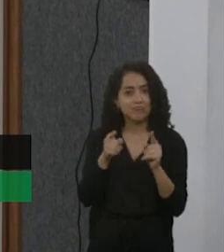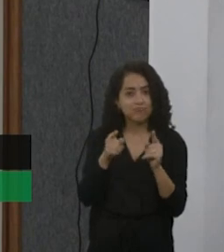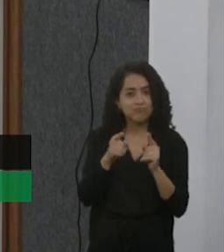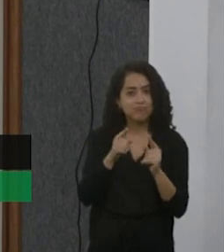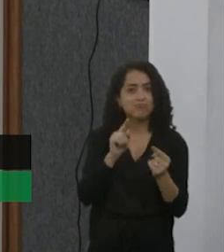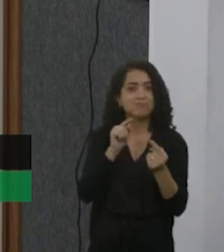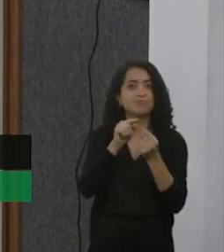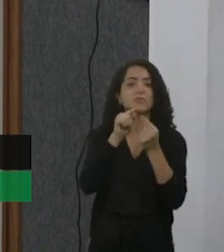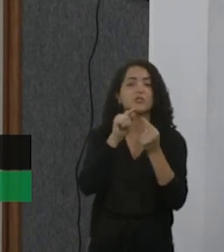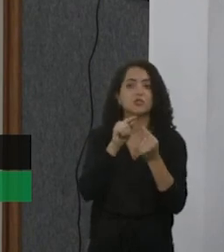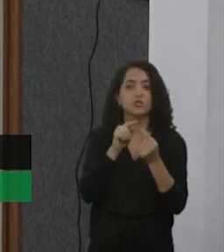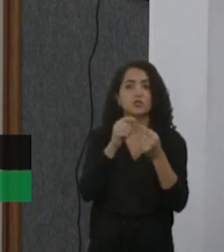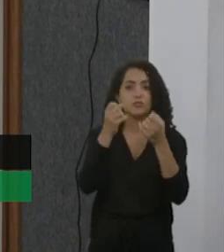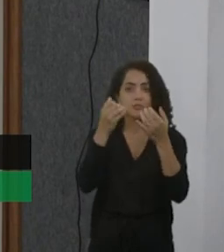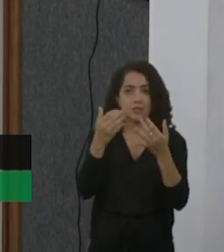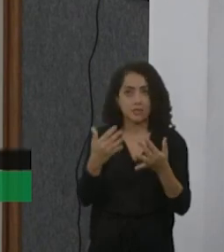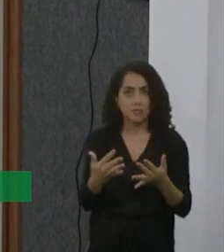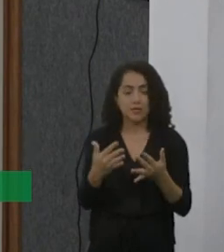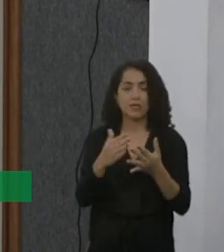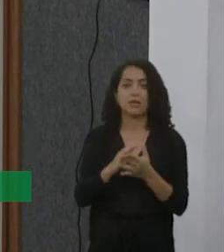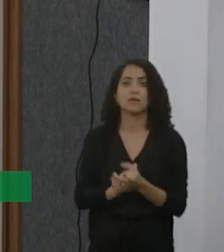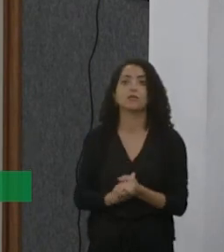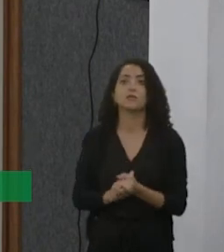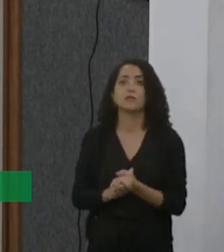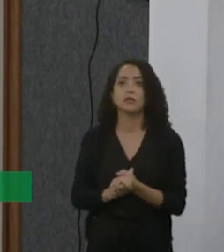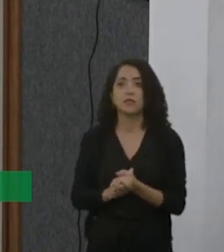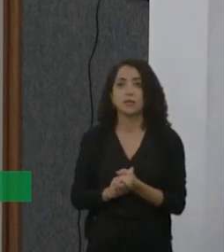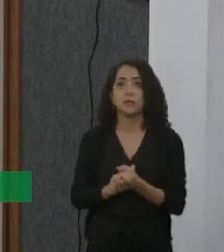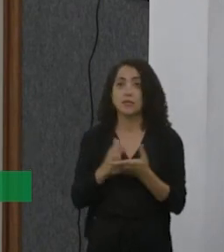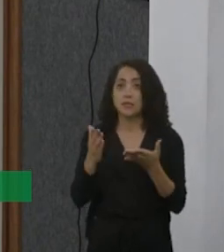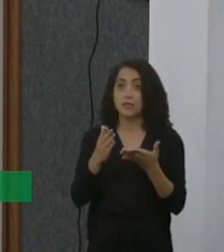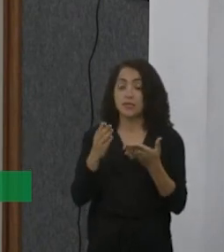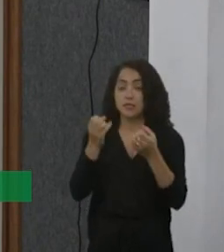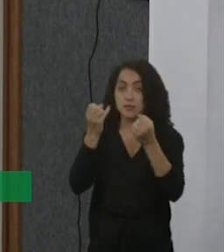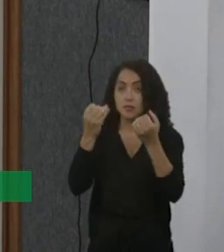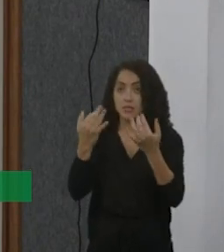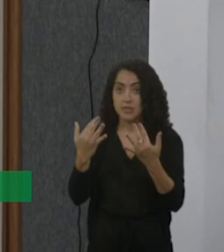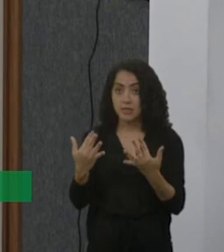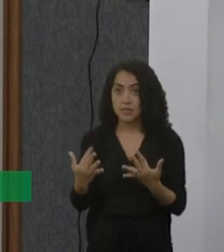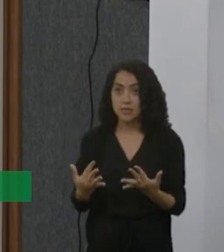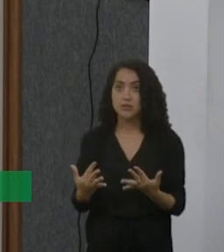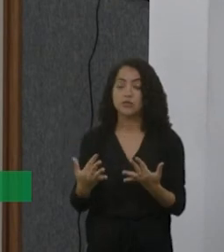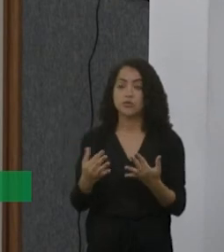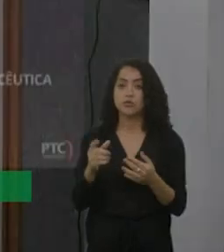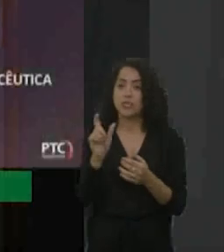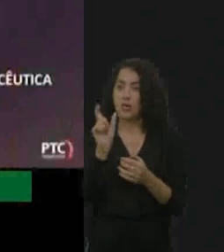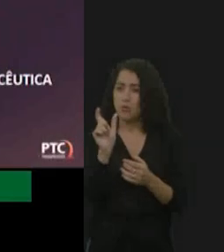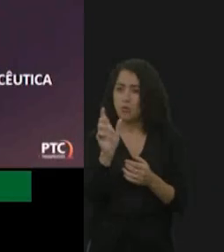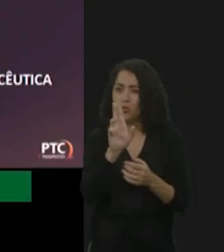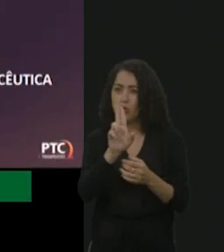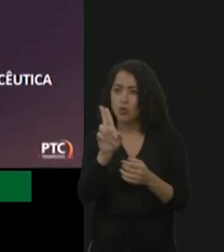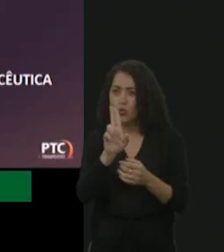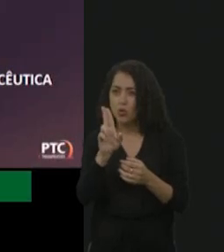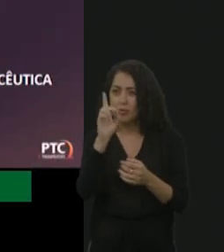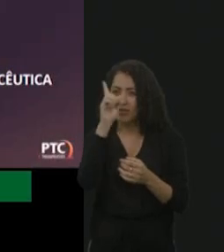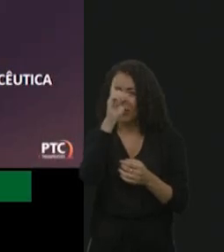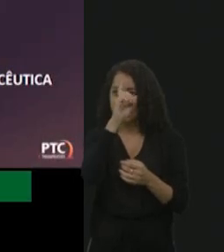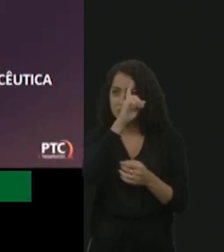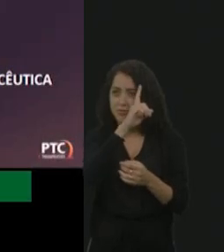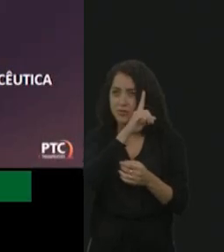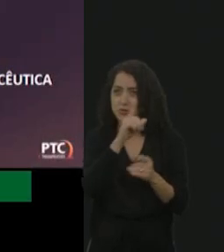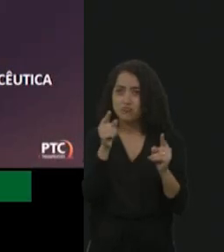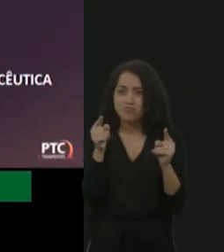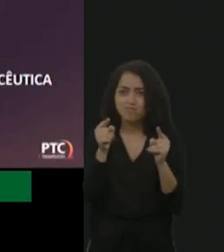objetivo, tá? Falando dessa doença, né, que tem um nome complicado, então, para a gente